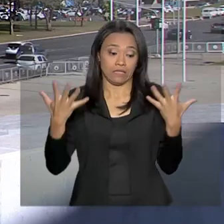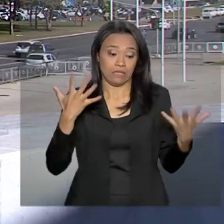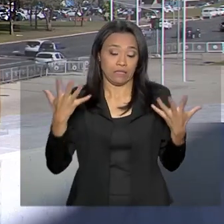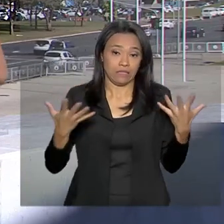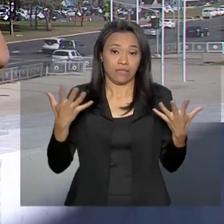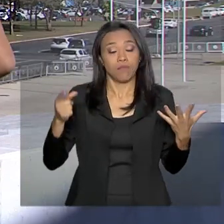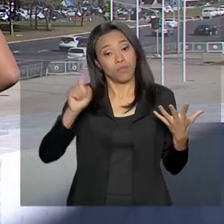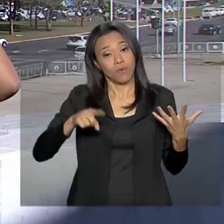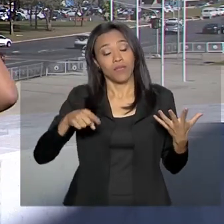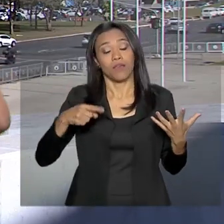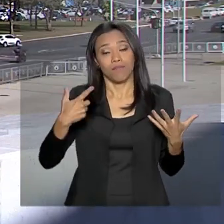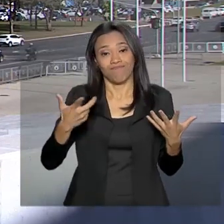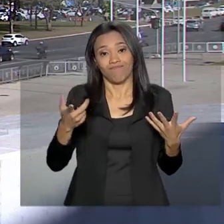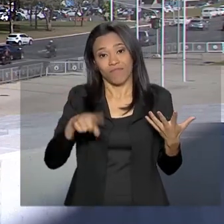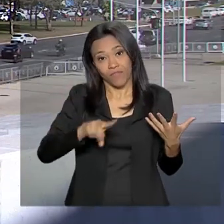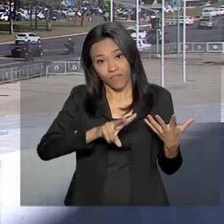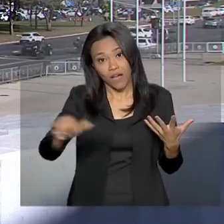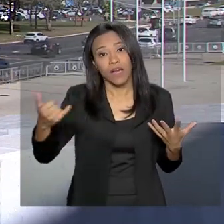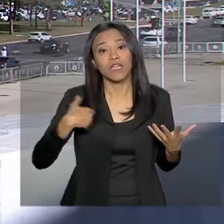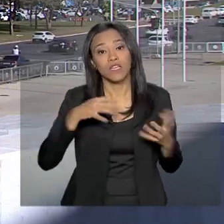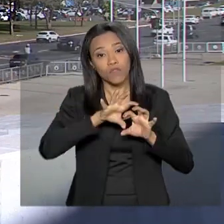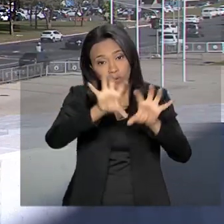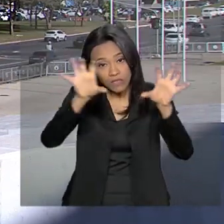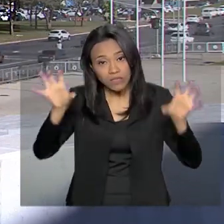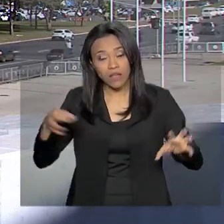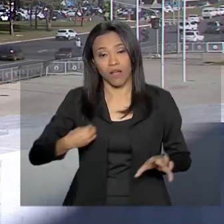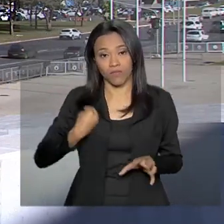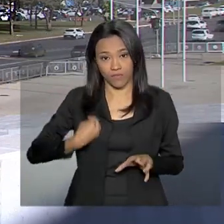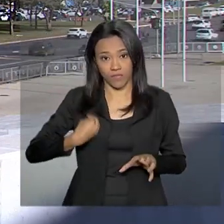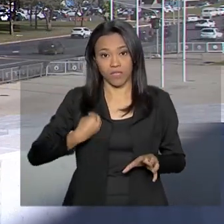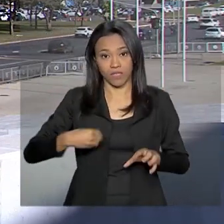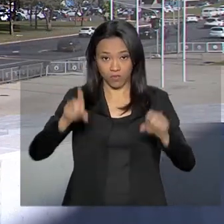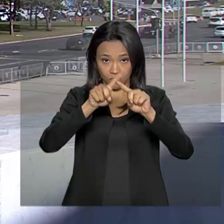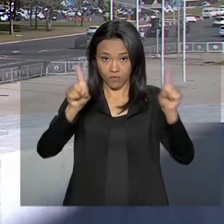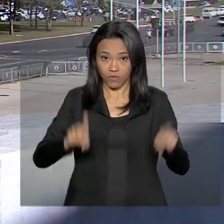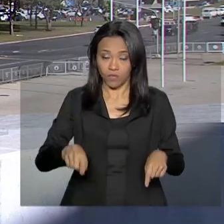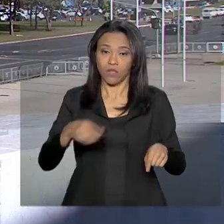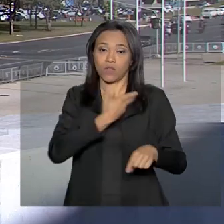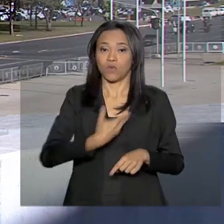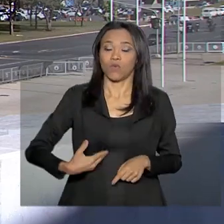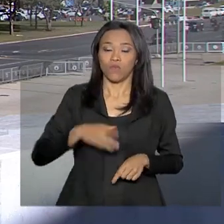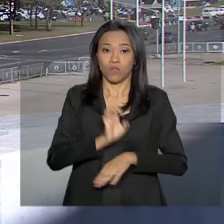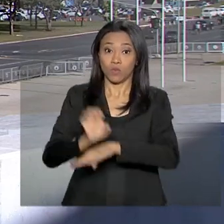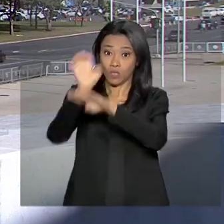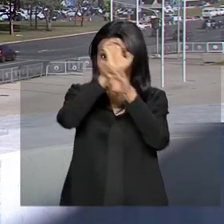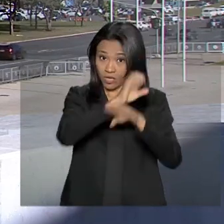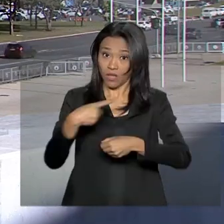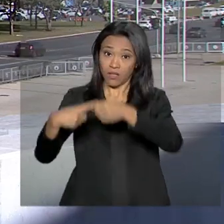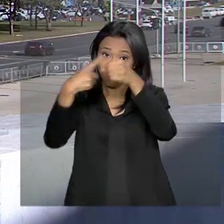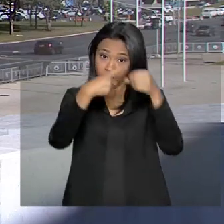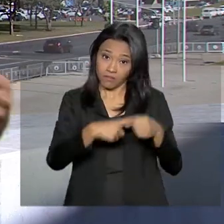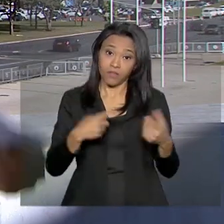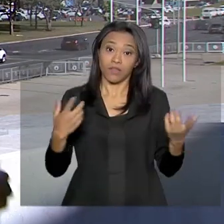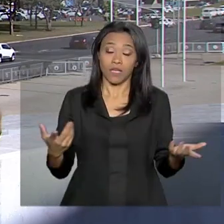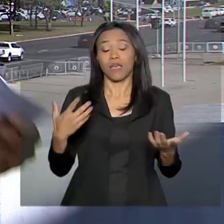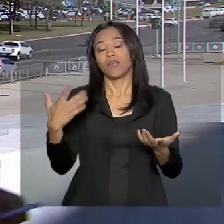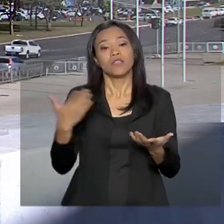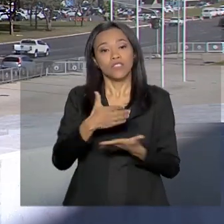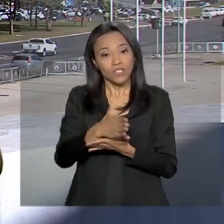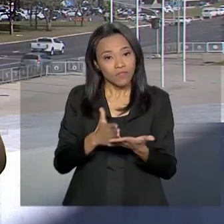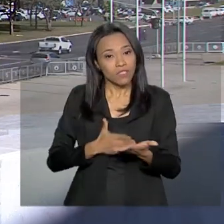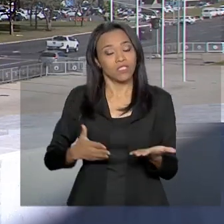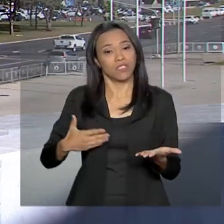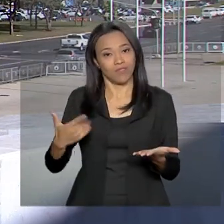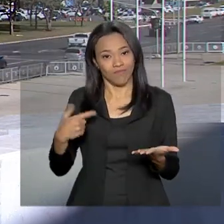com a vida dos servidores públicos locais. E aí os deputados querem dividir com os governadores o prejuízo político, pedindo que